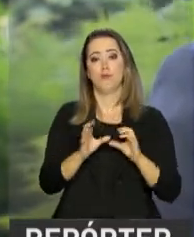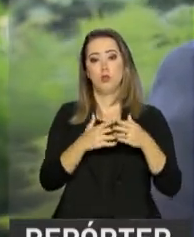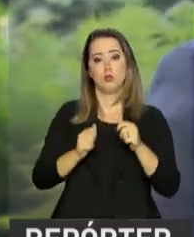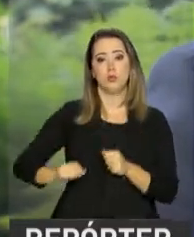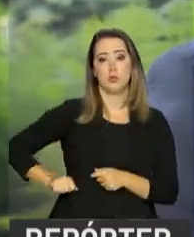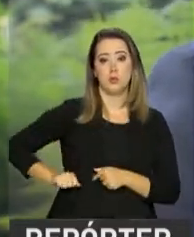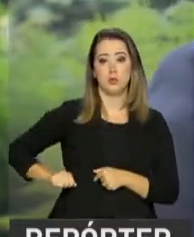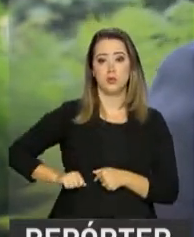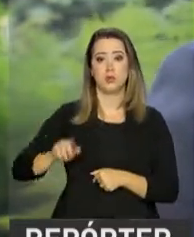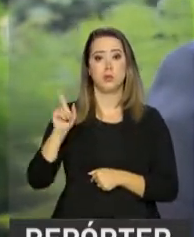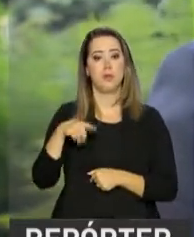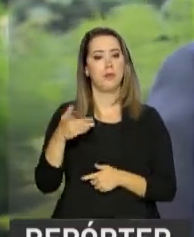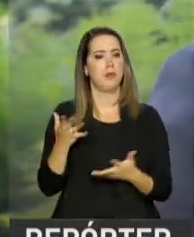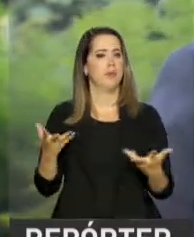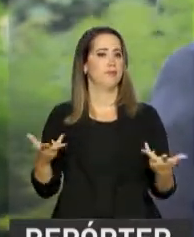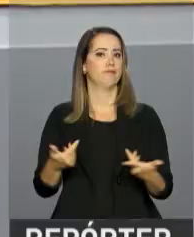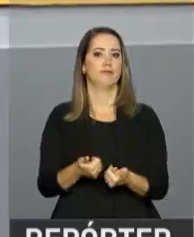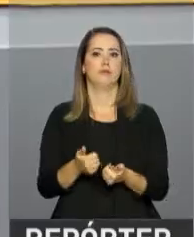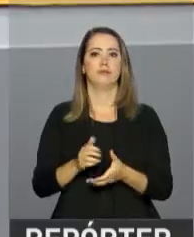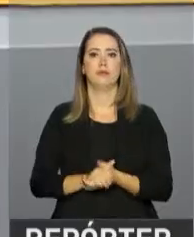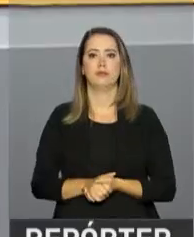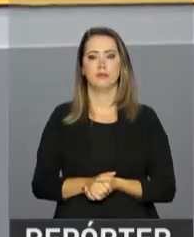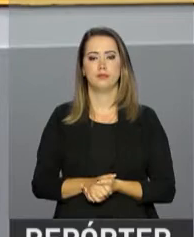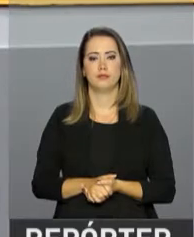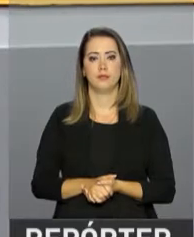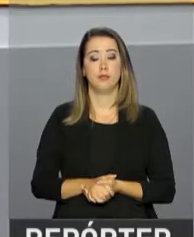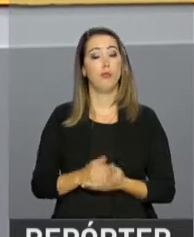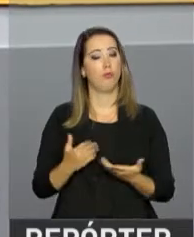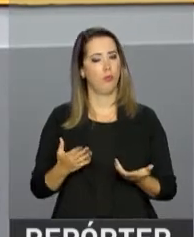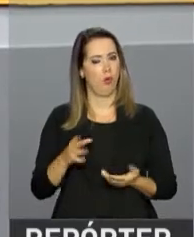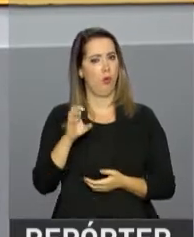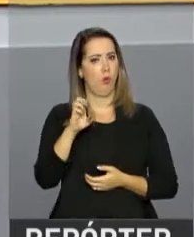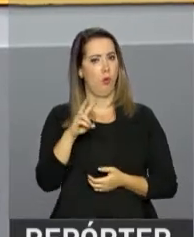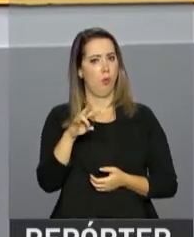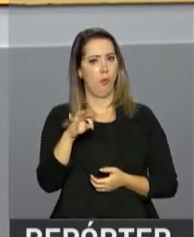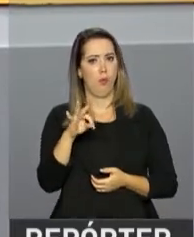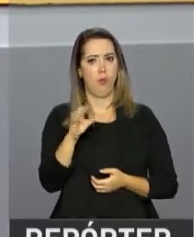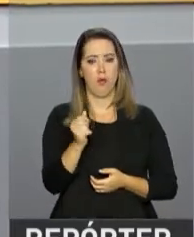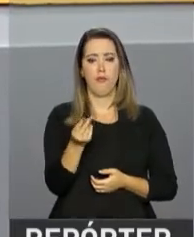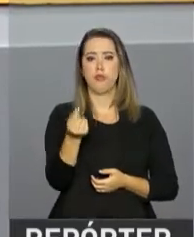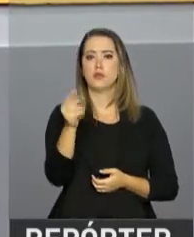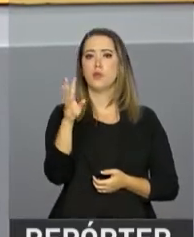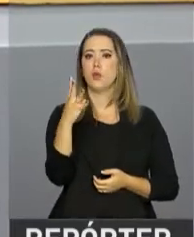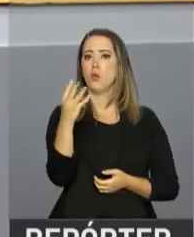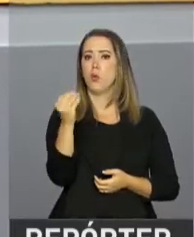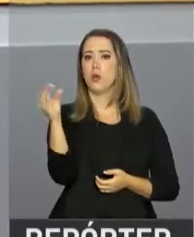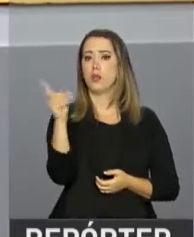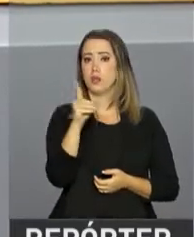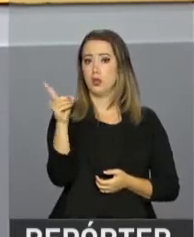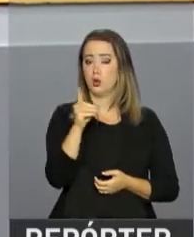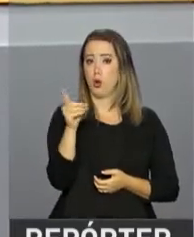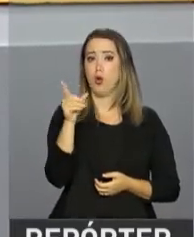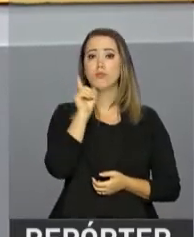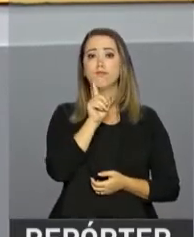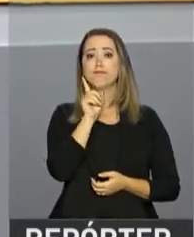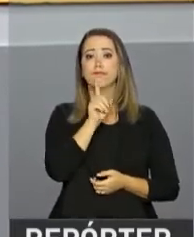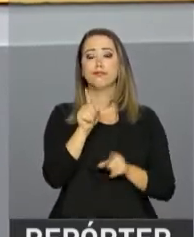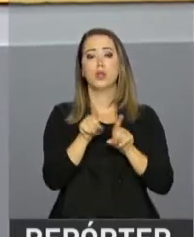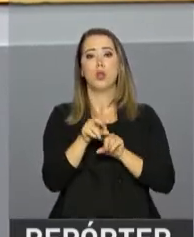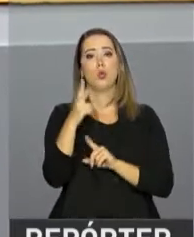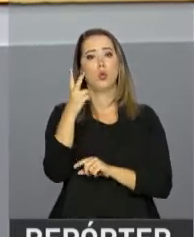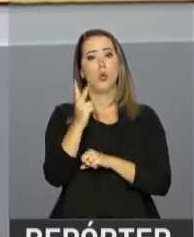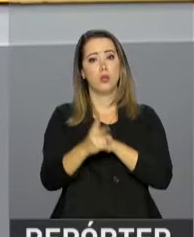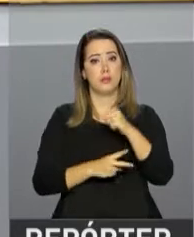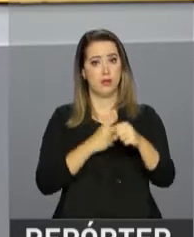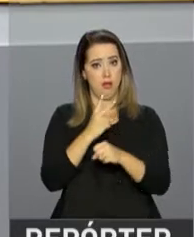brasileira será mais eficiente. O e-visa brasileiro custa $40, tem validade máxima de